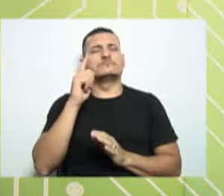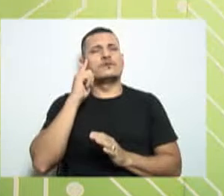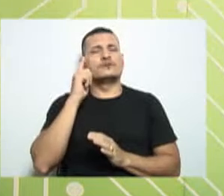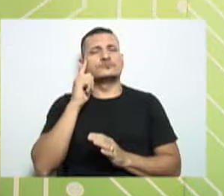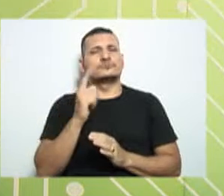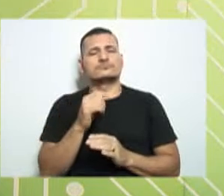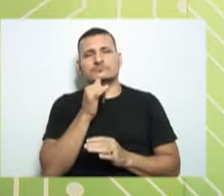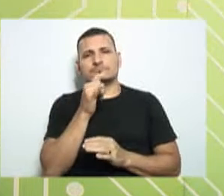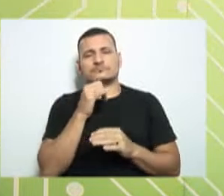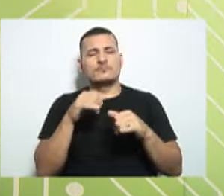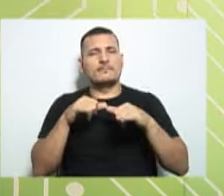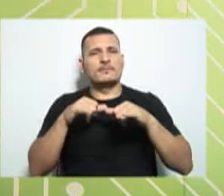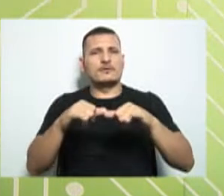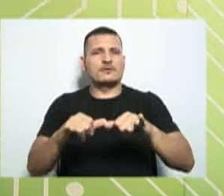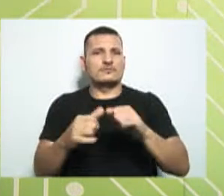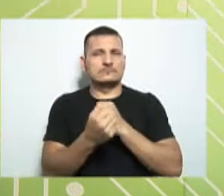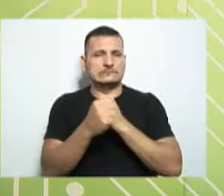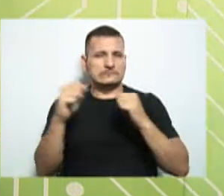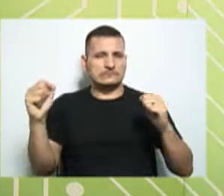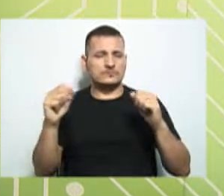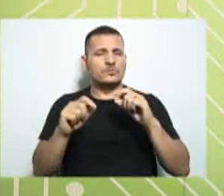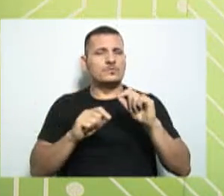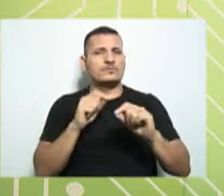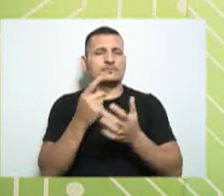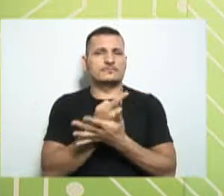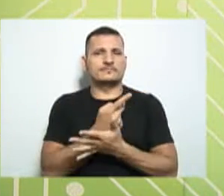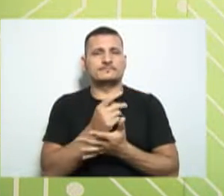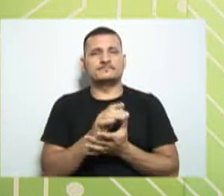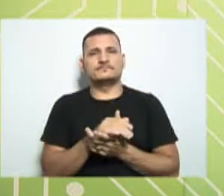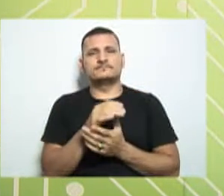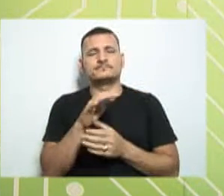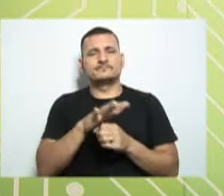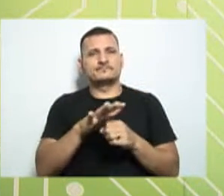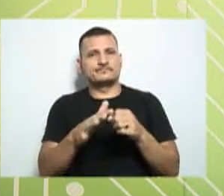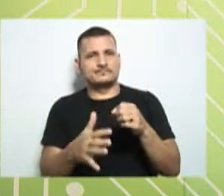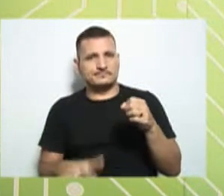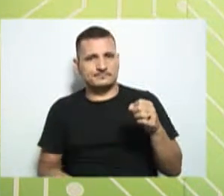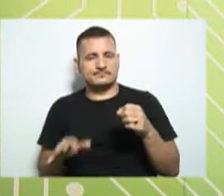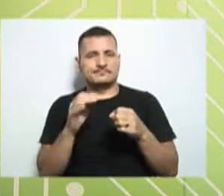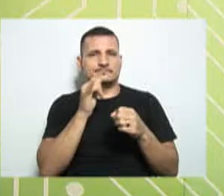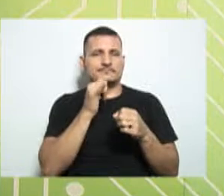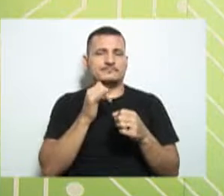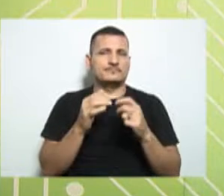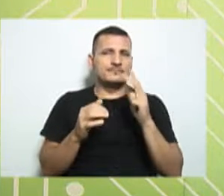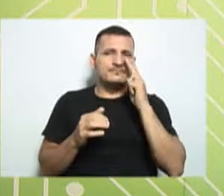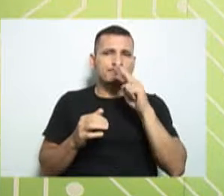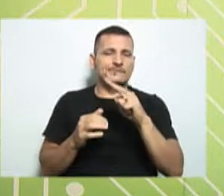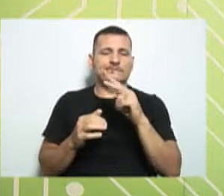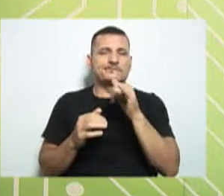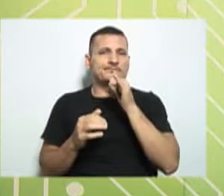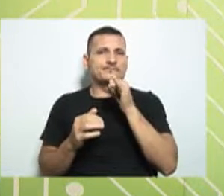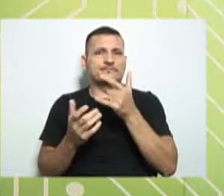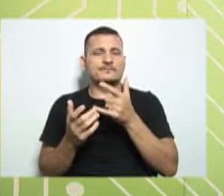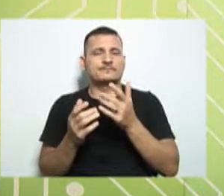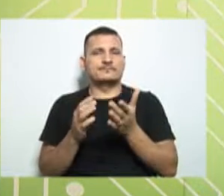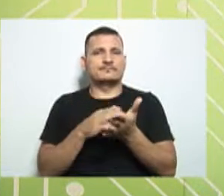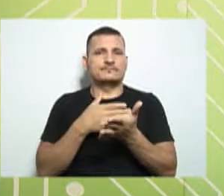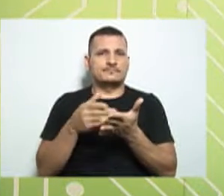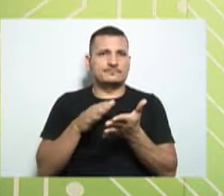grandes supermercados? Quando acontece aquelas promoções, nossa, vamos dizer assim,